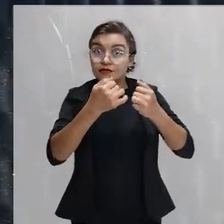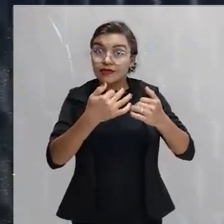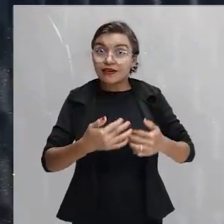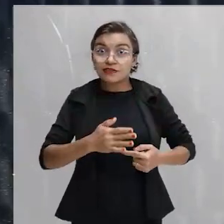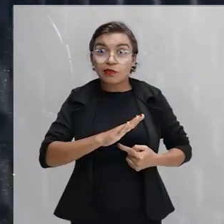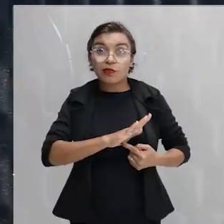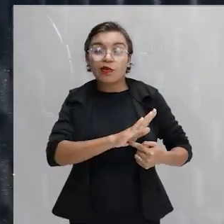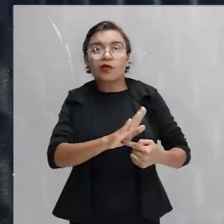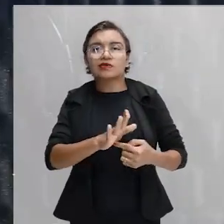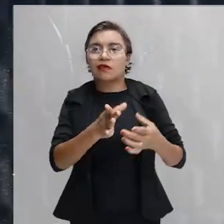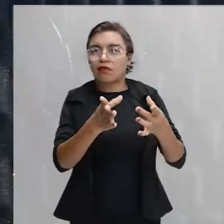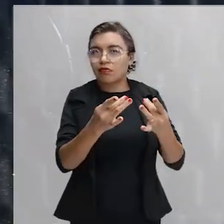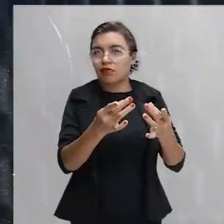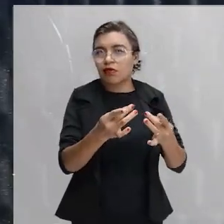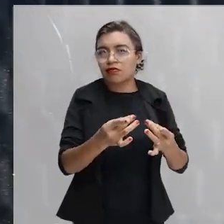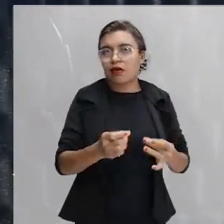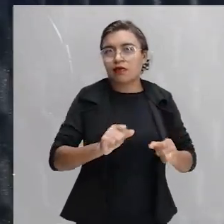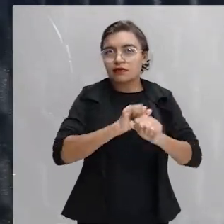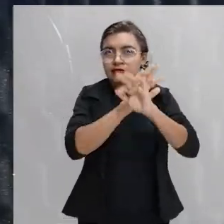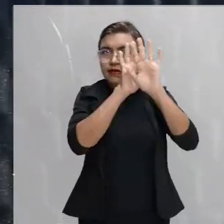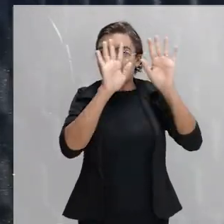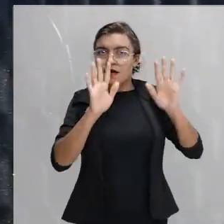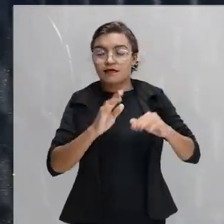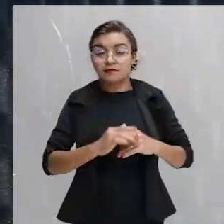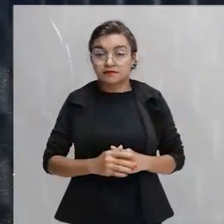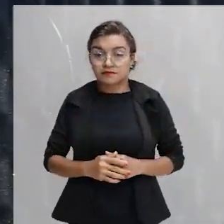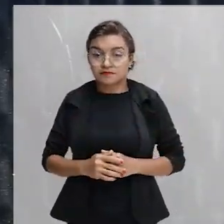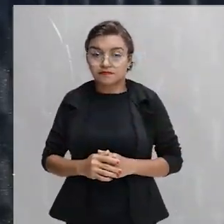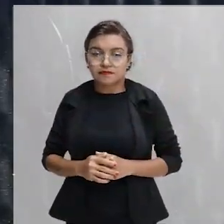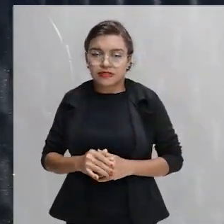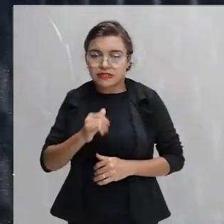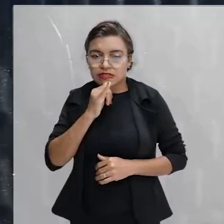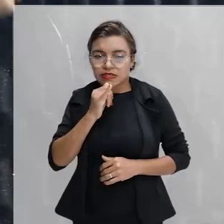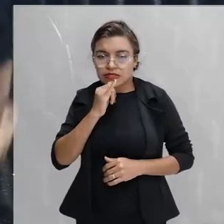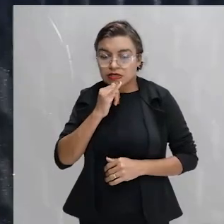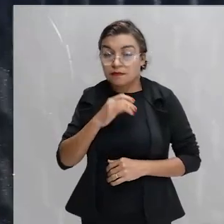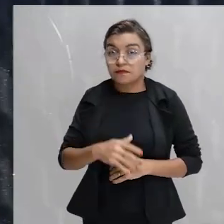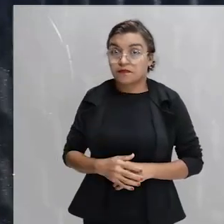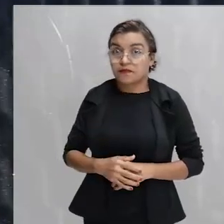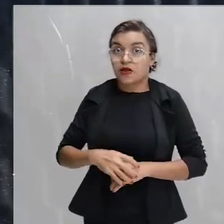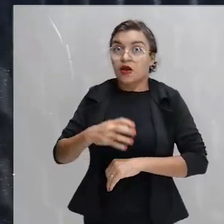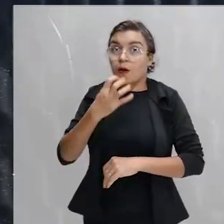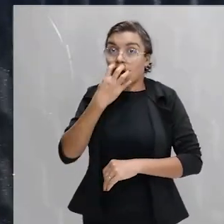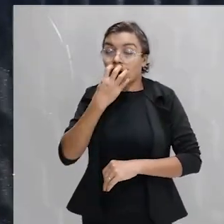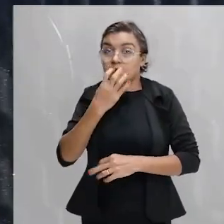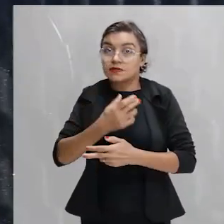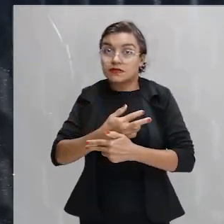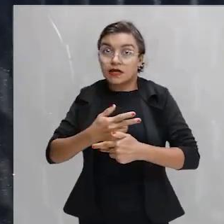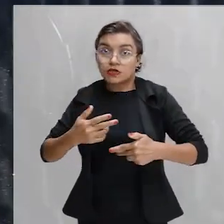elas explicam, elas esclarecem. Olha só. Os cachorros que são peludos foram tosados há pouco.